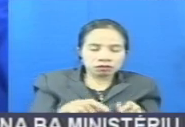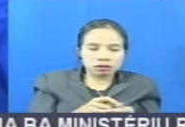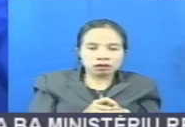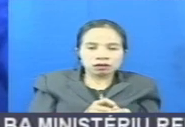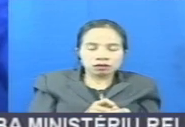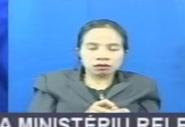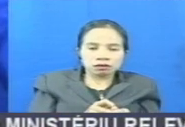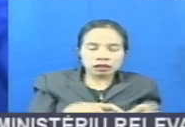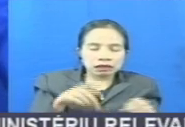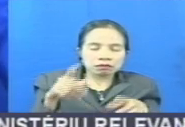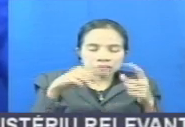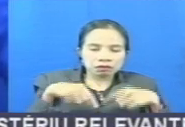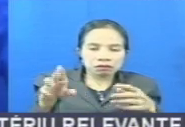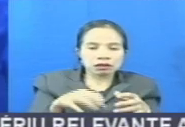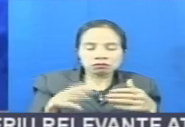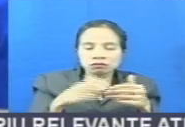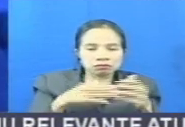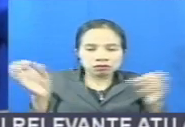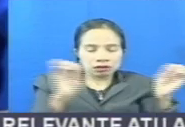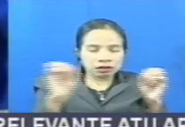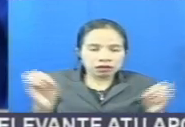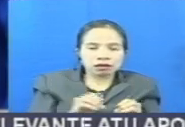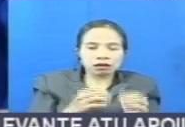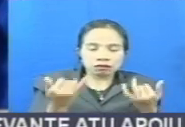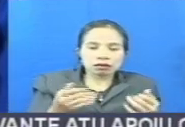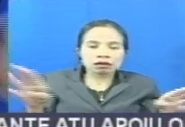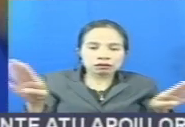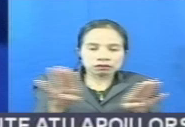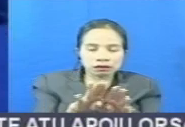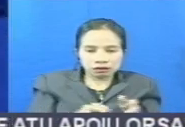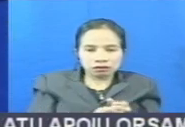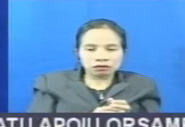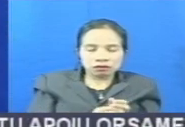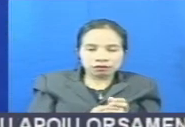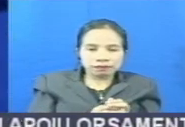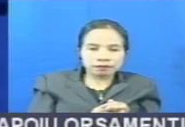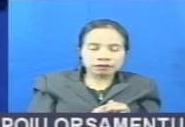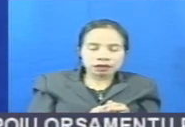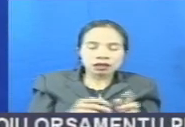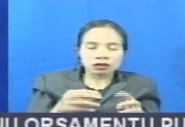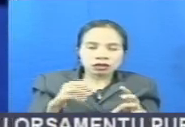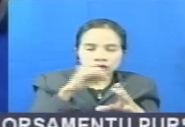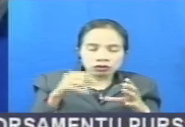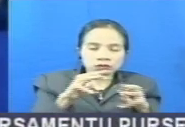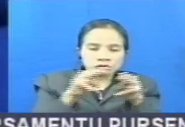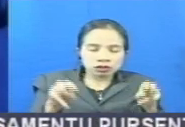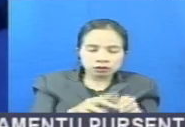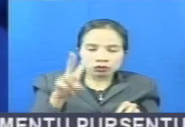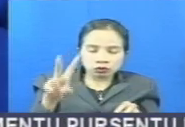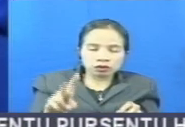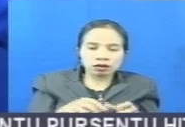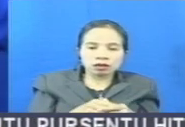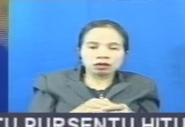passageiro viagem para mai normal laia se laia entre município ser selo para município rua né Bonaro